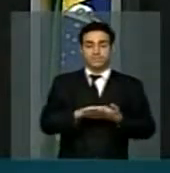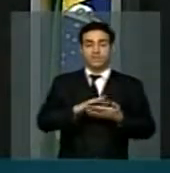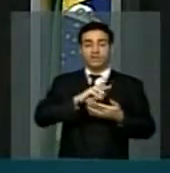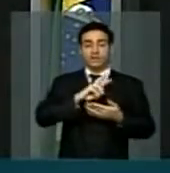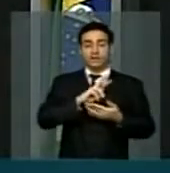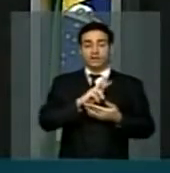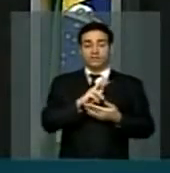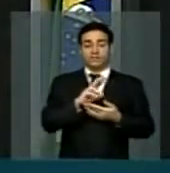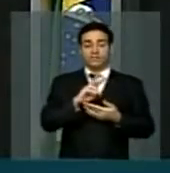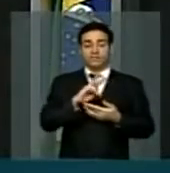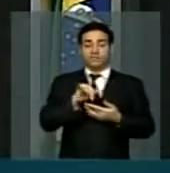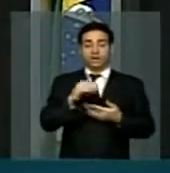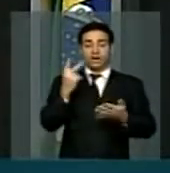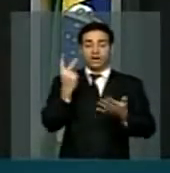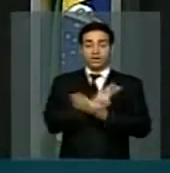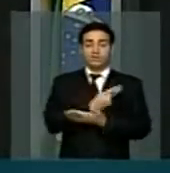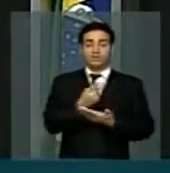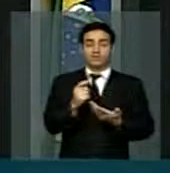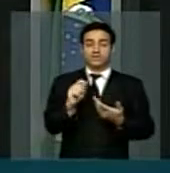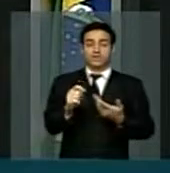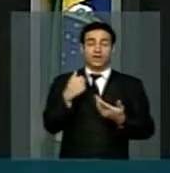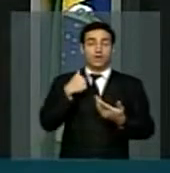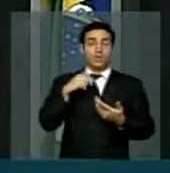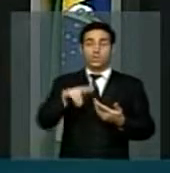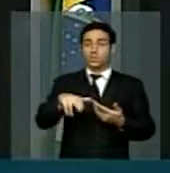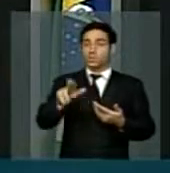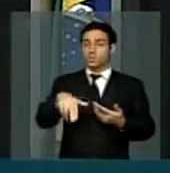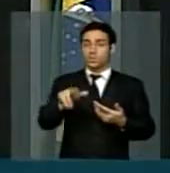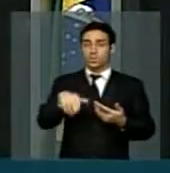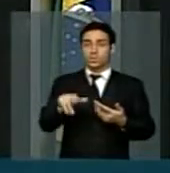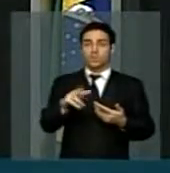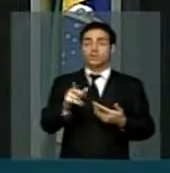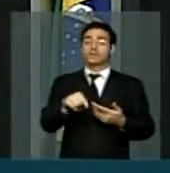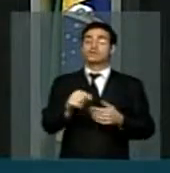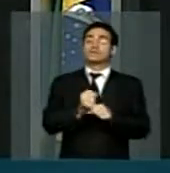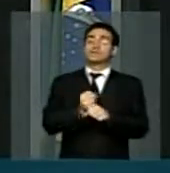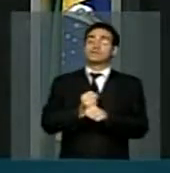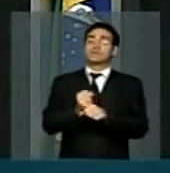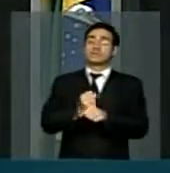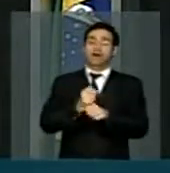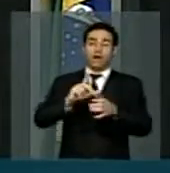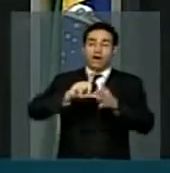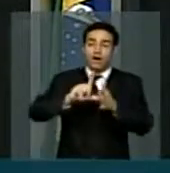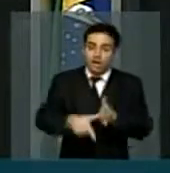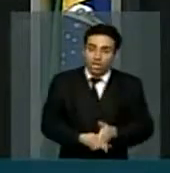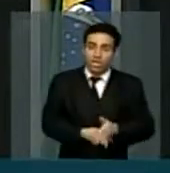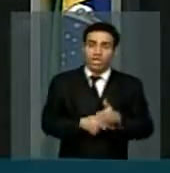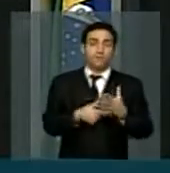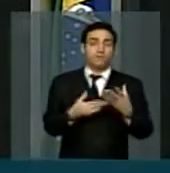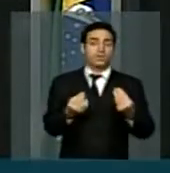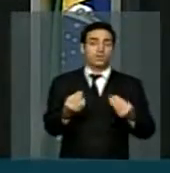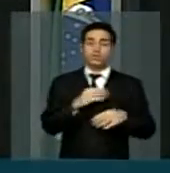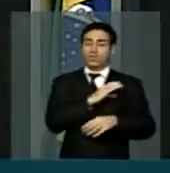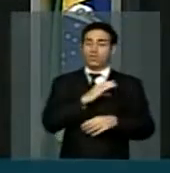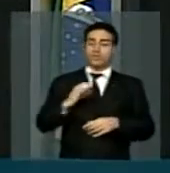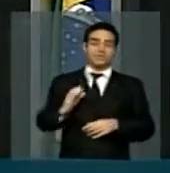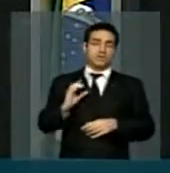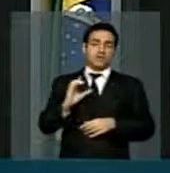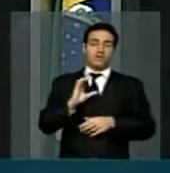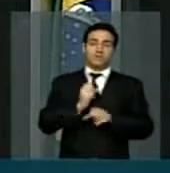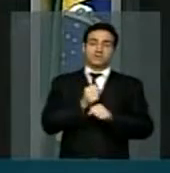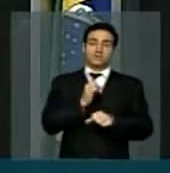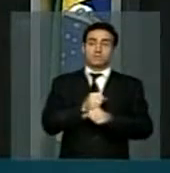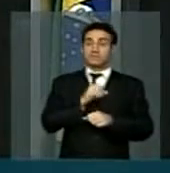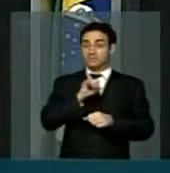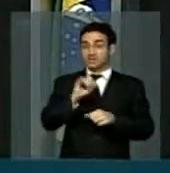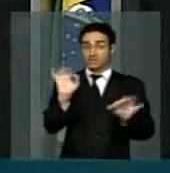das poucas vezes, e eu nunca, nesses anos todos de parlamento, vi um atraso tão grande da Comissão de Orçamento. E se não